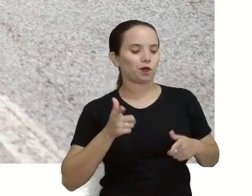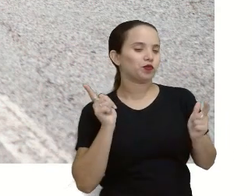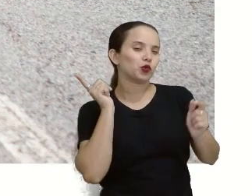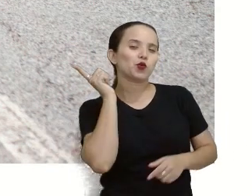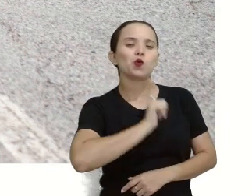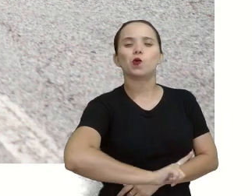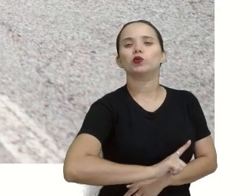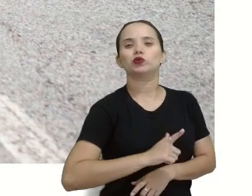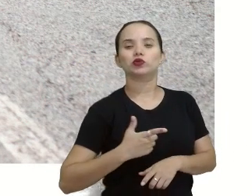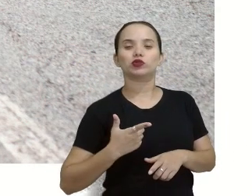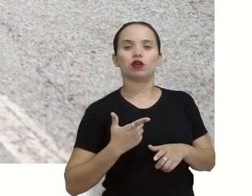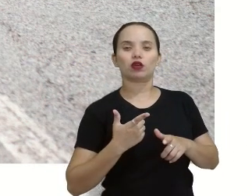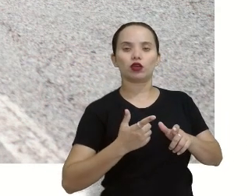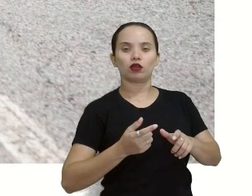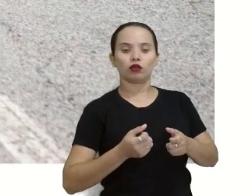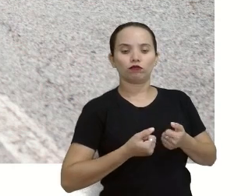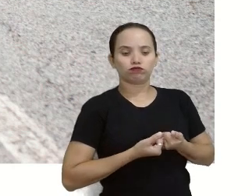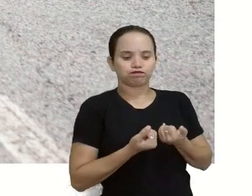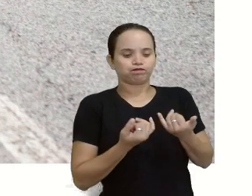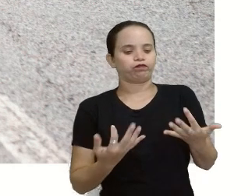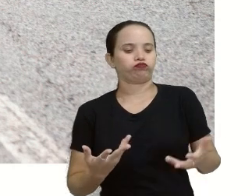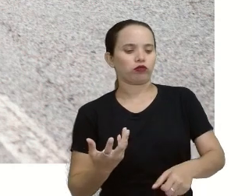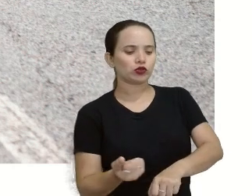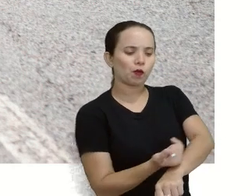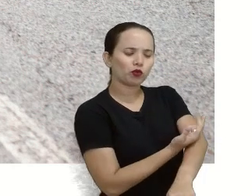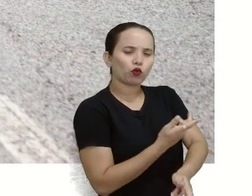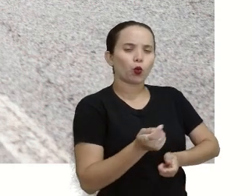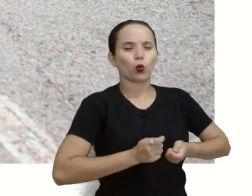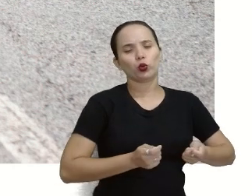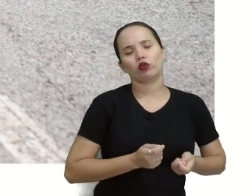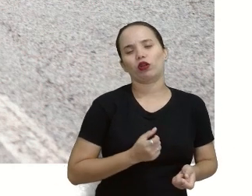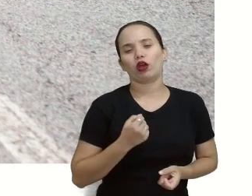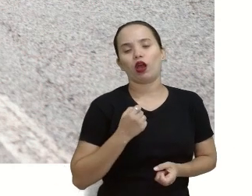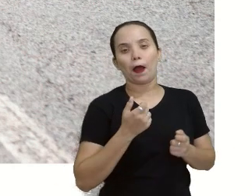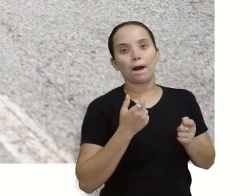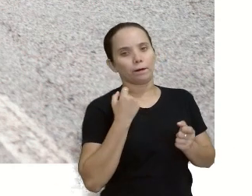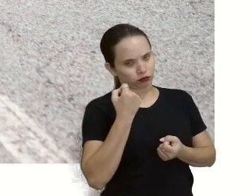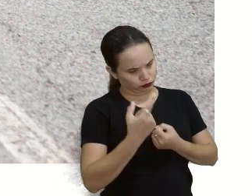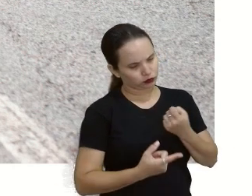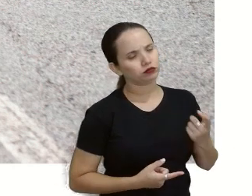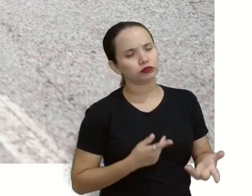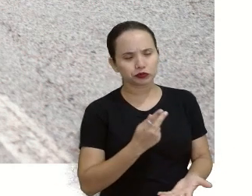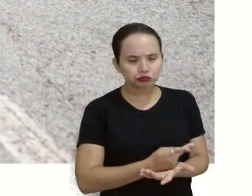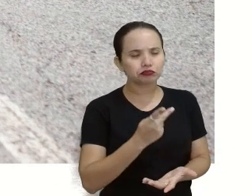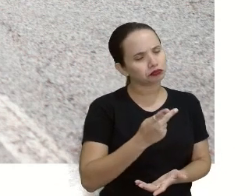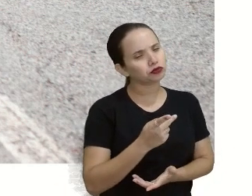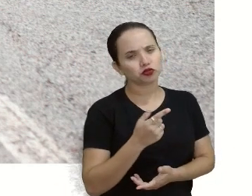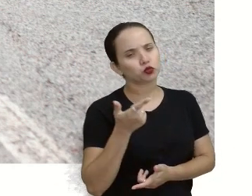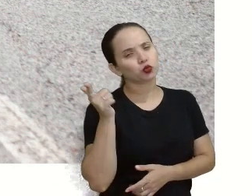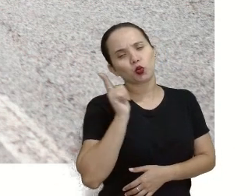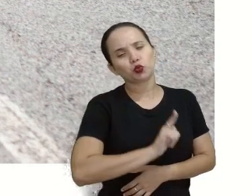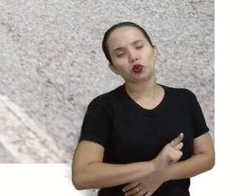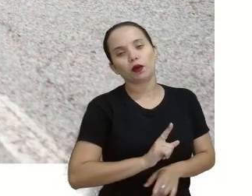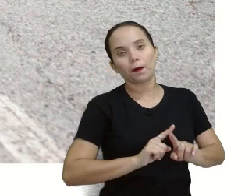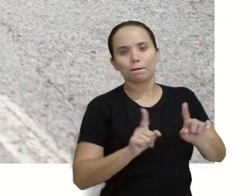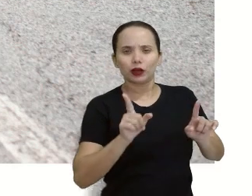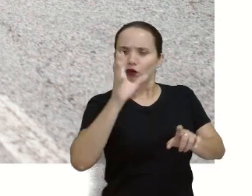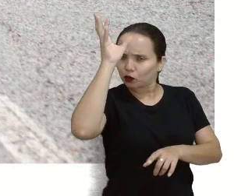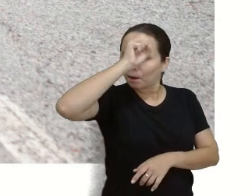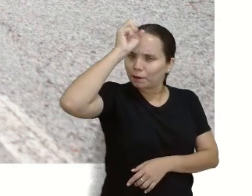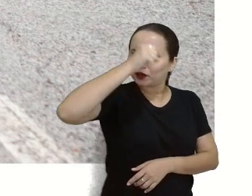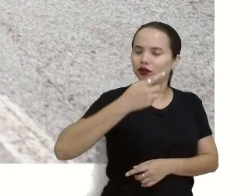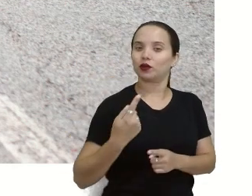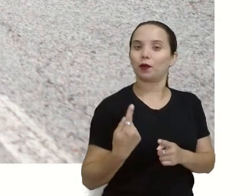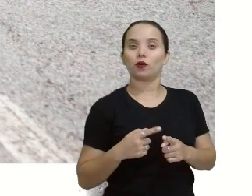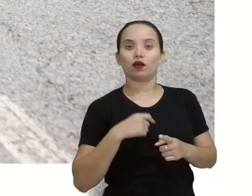vezes a gente não está conseguindo, né, lidar com nossas emoções, né? Muitas vezes. Muitas vezes. Mas aí a gente vai aprendendo, pessoal. Até porque a